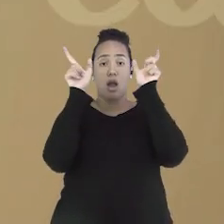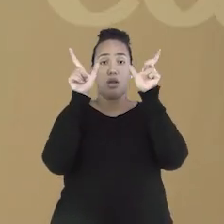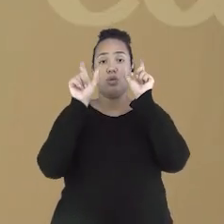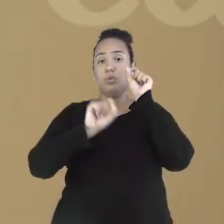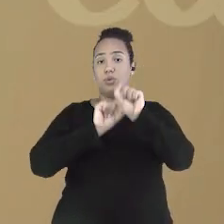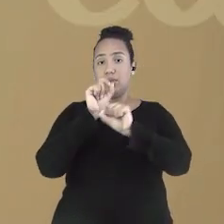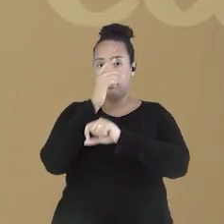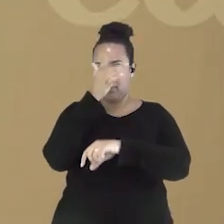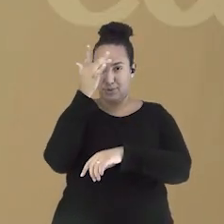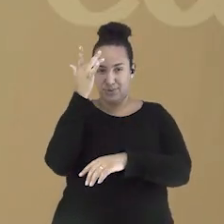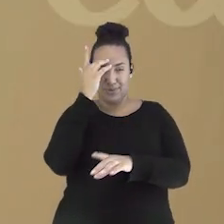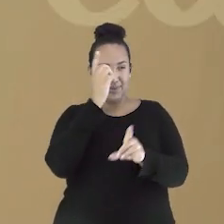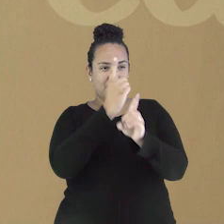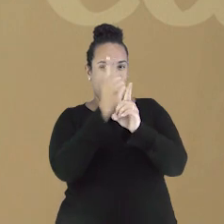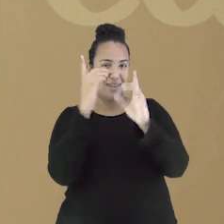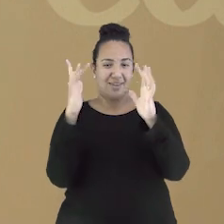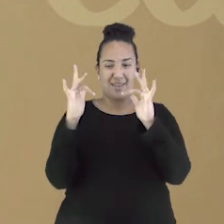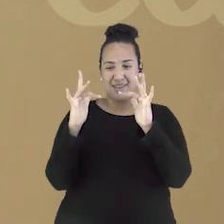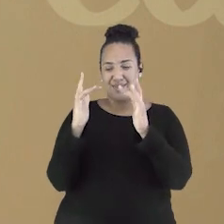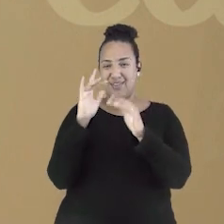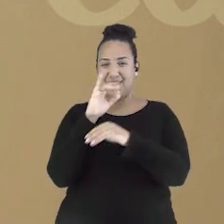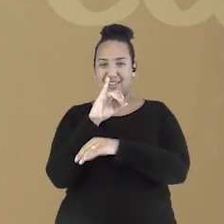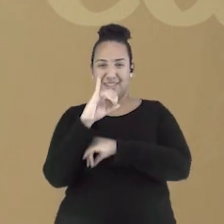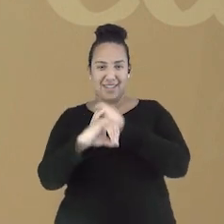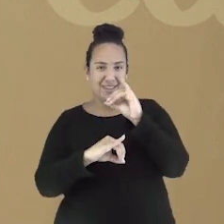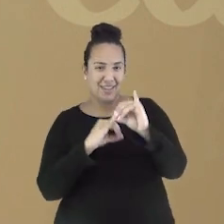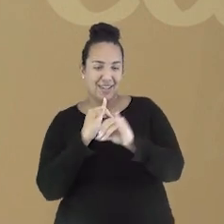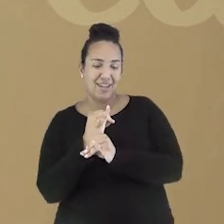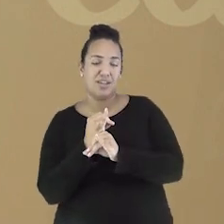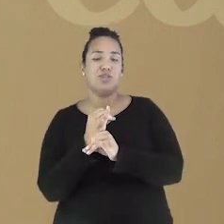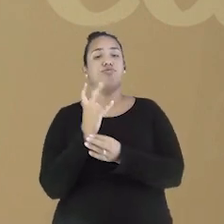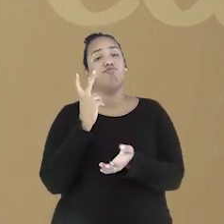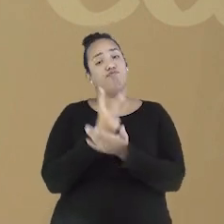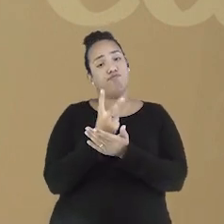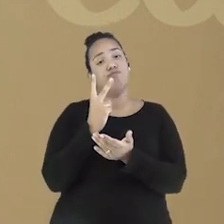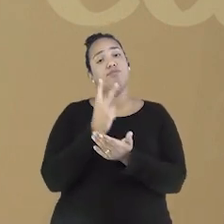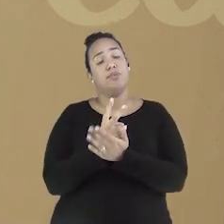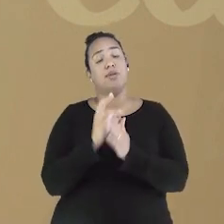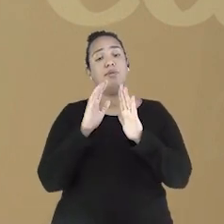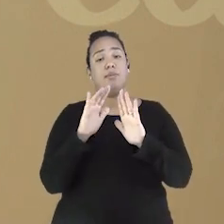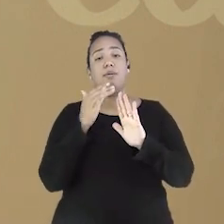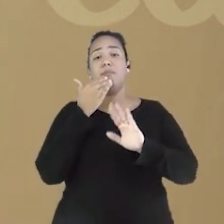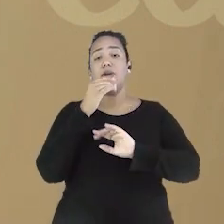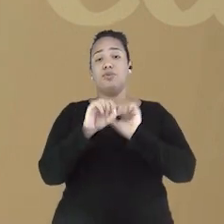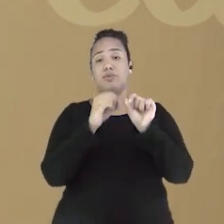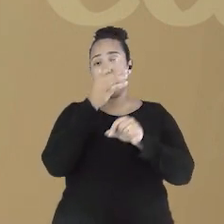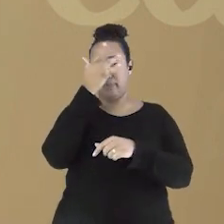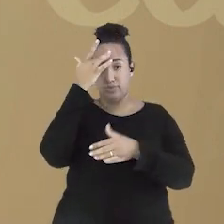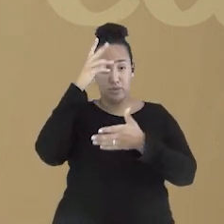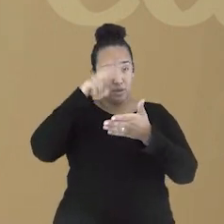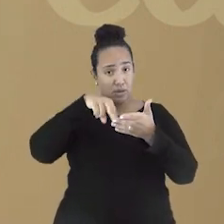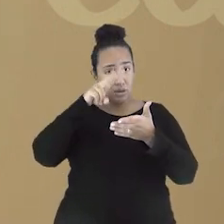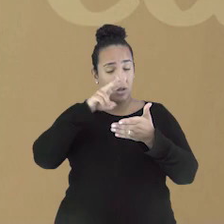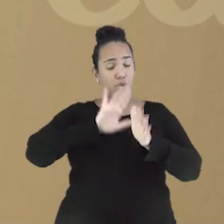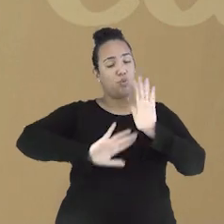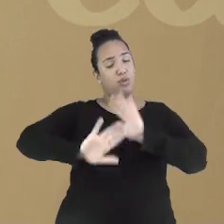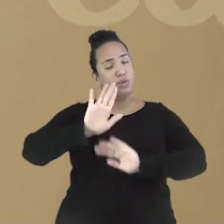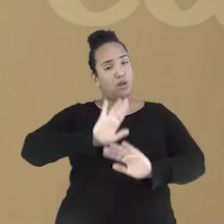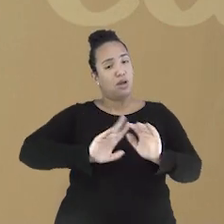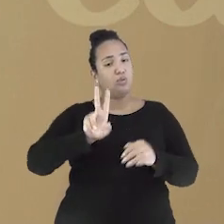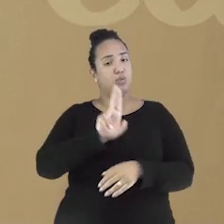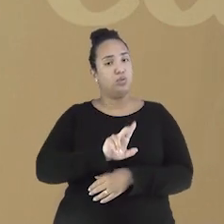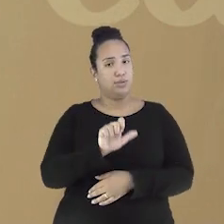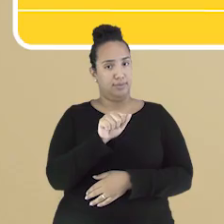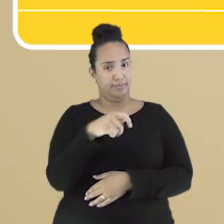pela internet continuarão, apesar desses casos de violência, e apela para atitudes mais racionais de seus leitores perante o uso